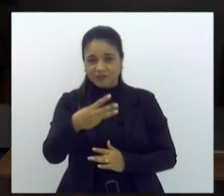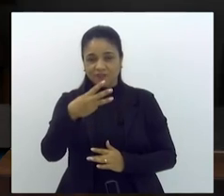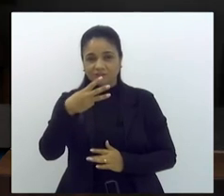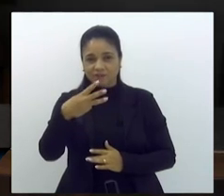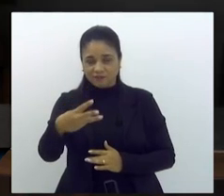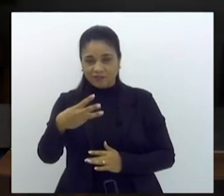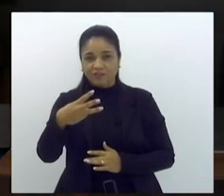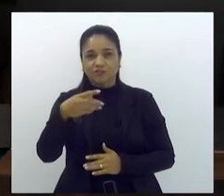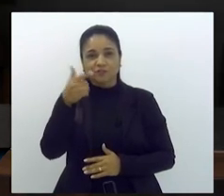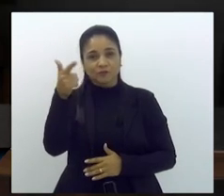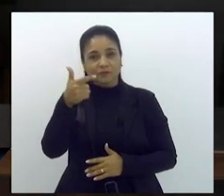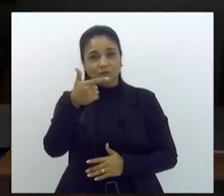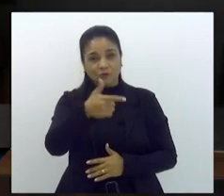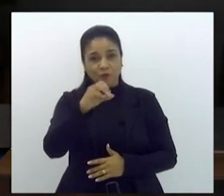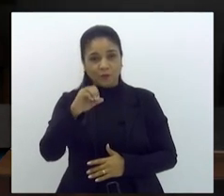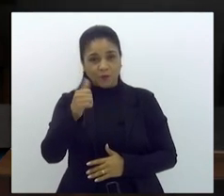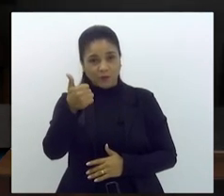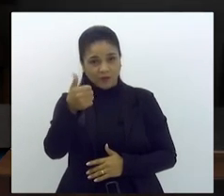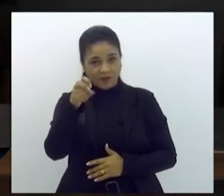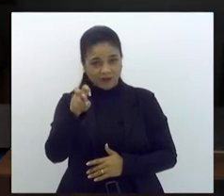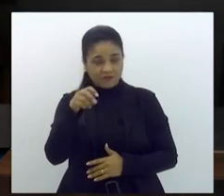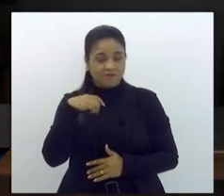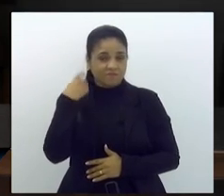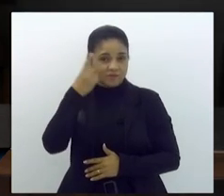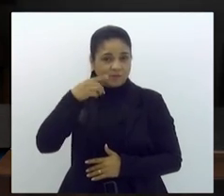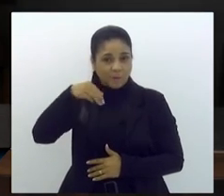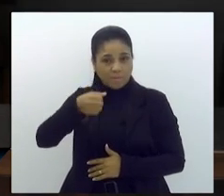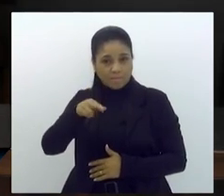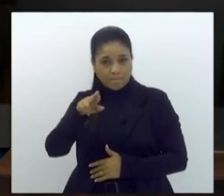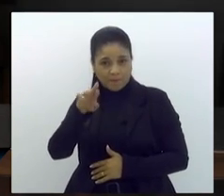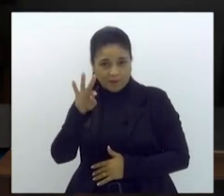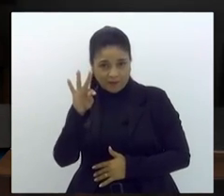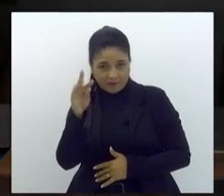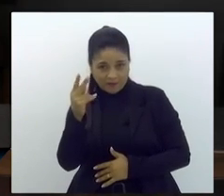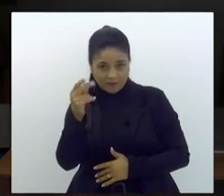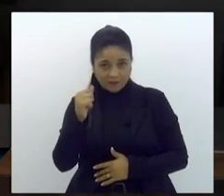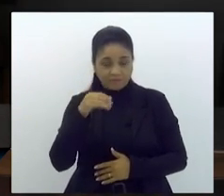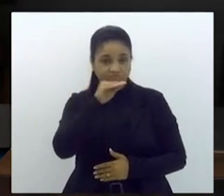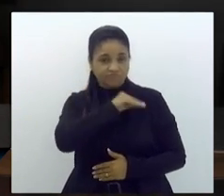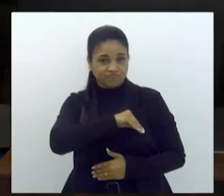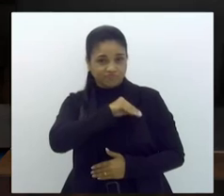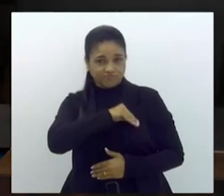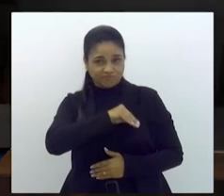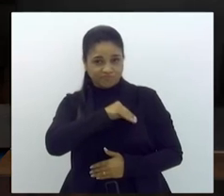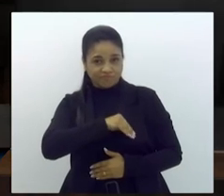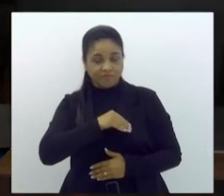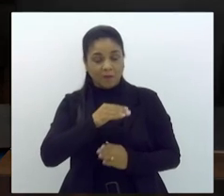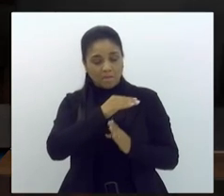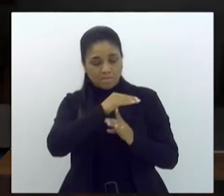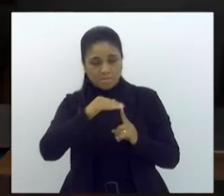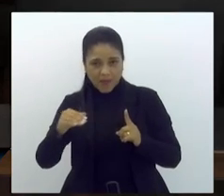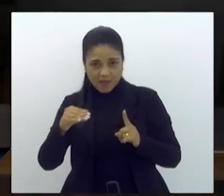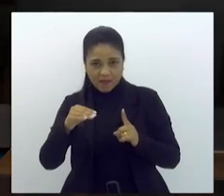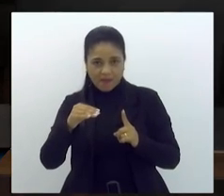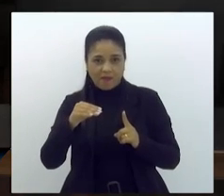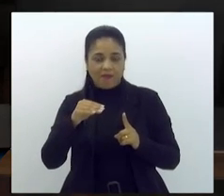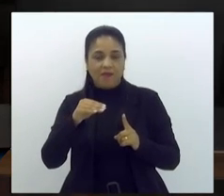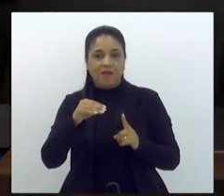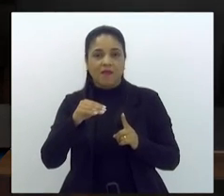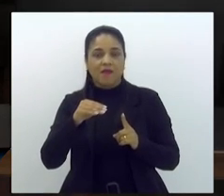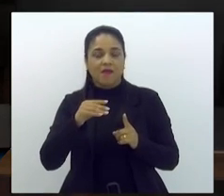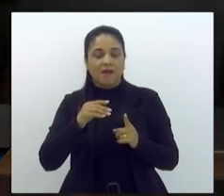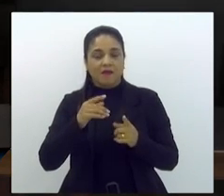2015 de autoria da deputada Marta Rocha que institui o pagamento de meia-entrada para